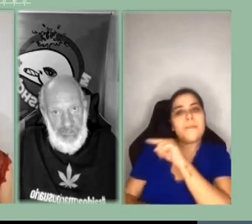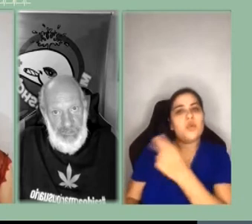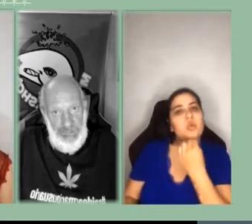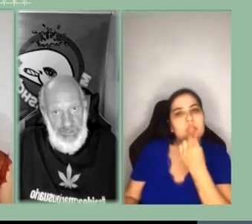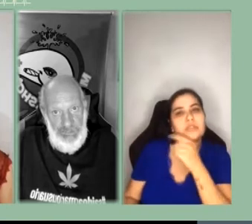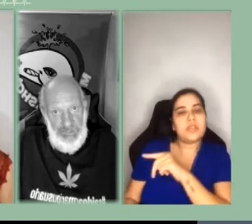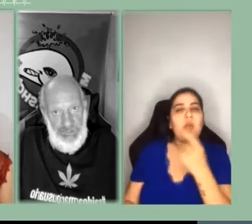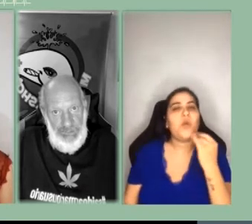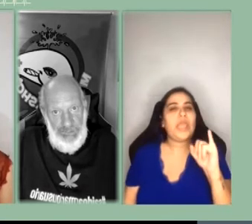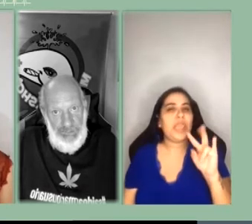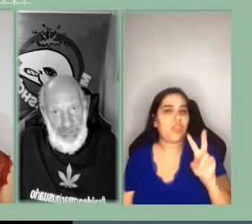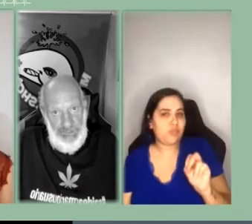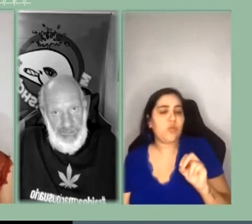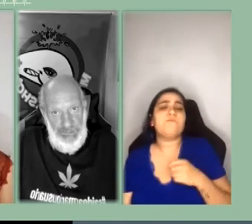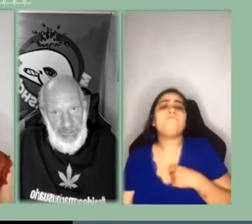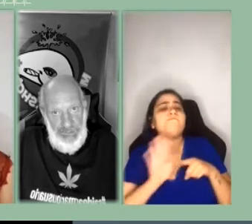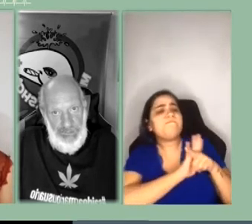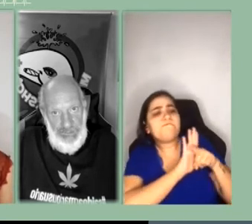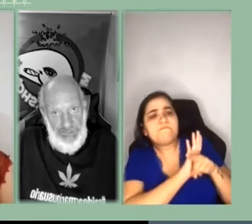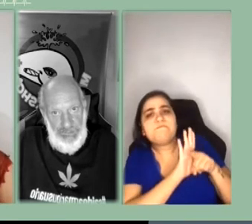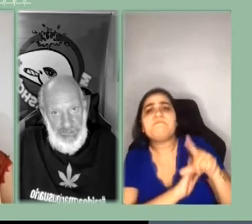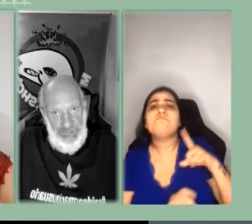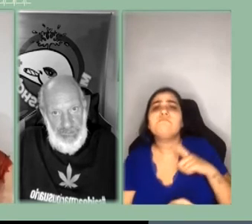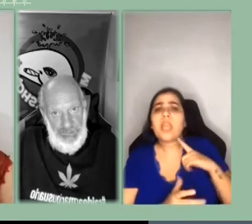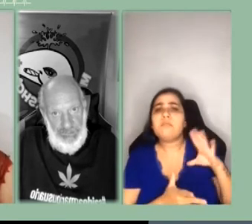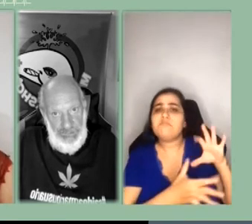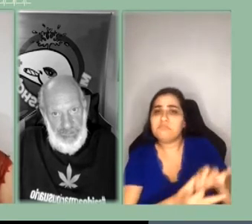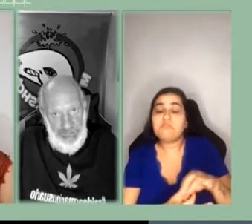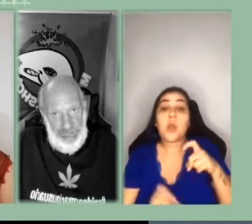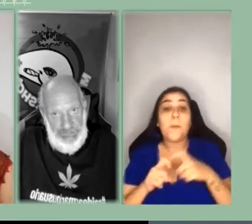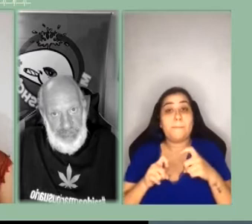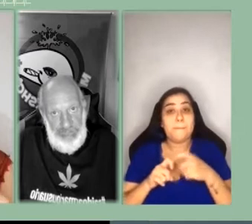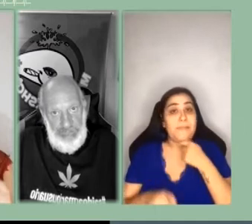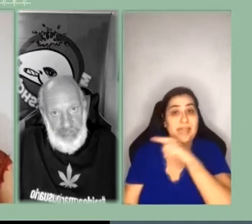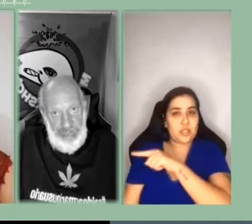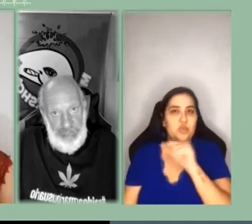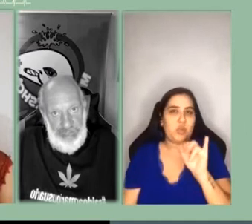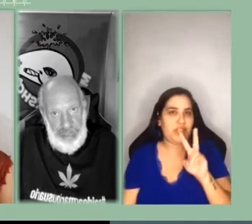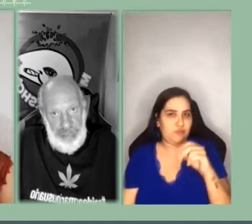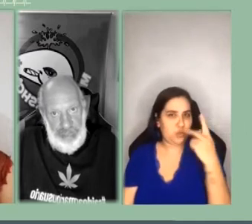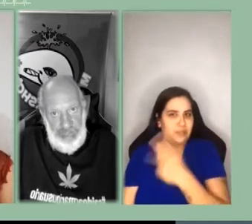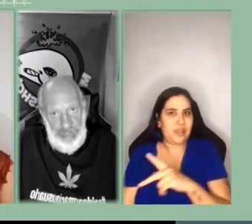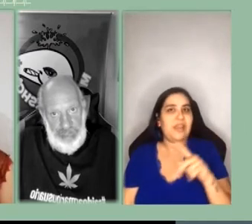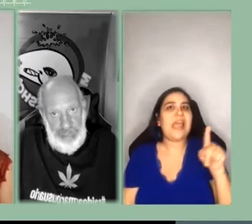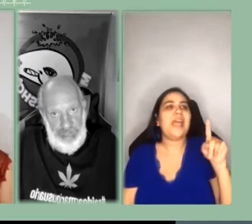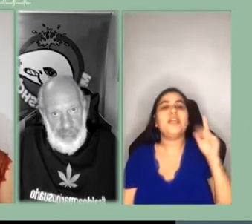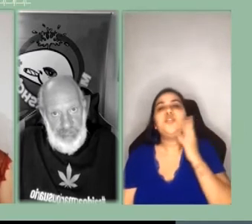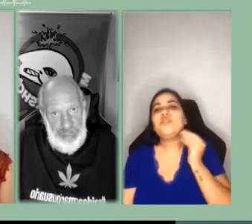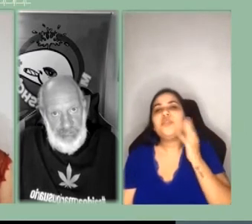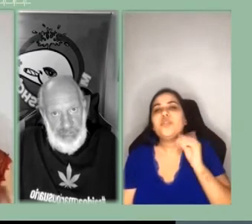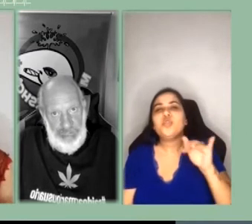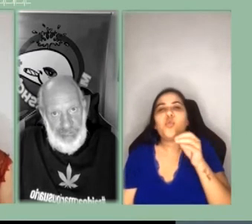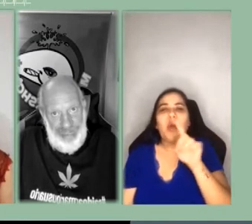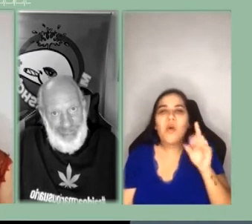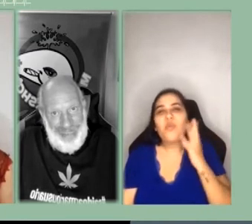eu fui pesquisar se tinha algum link em relação. Aí o médico de seu Ivo, que é seu João Noronha, perguntou o que eu tinha